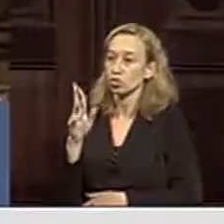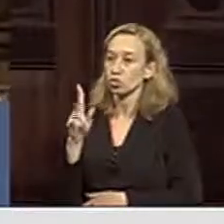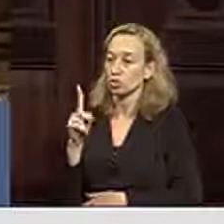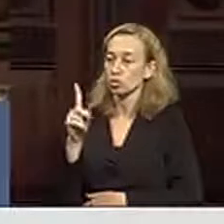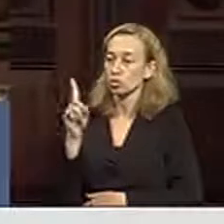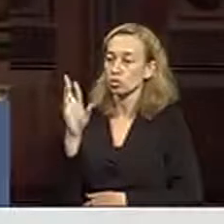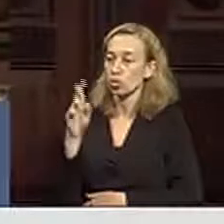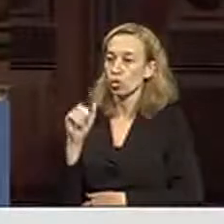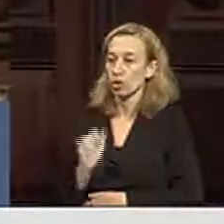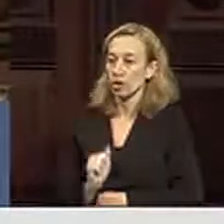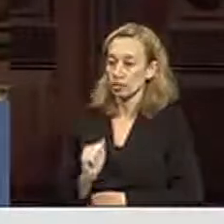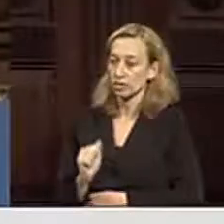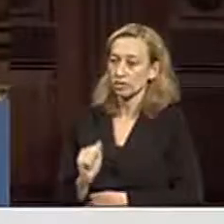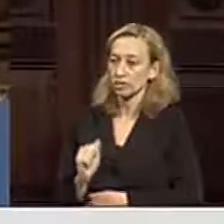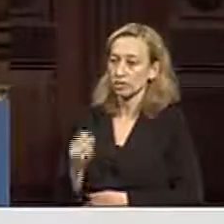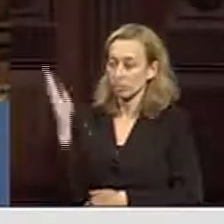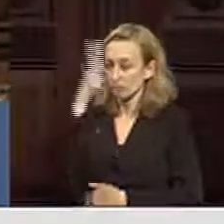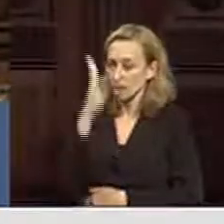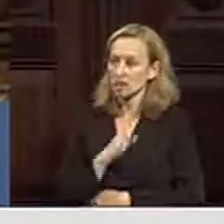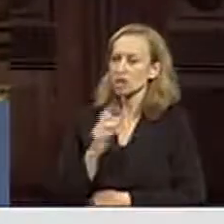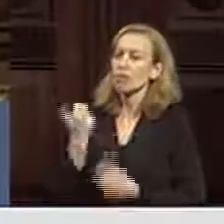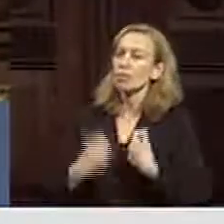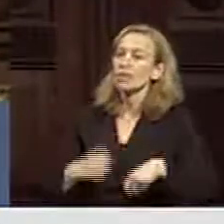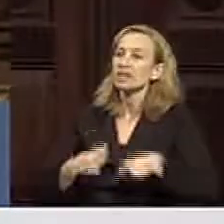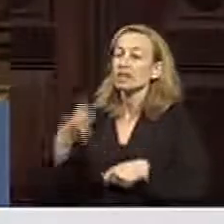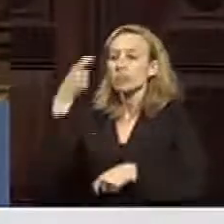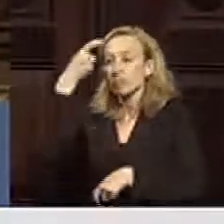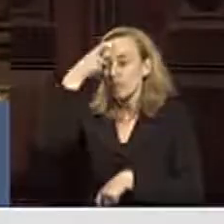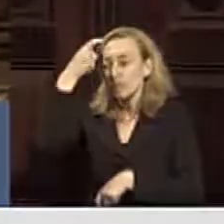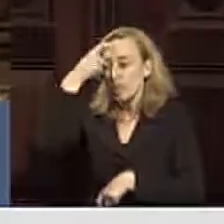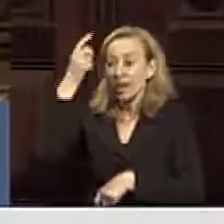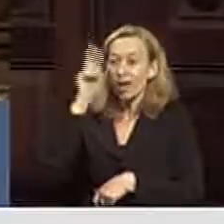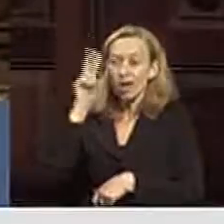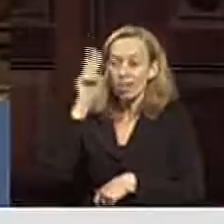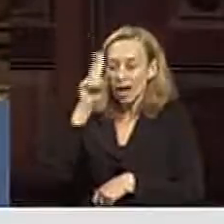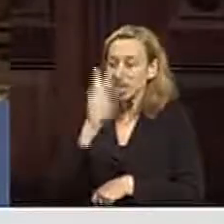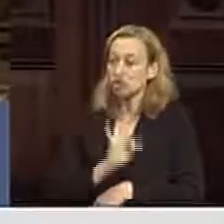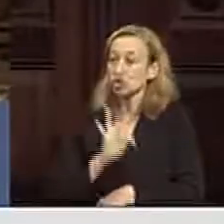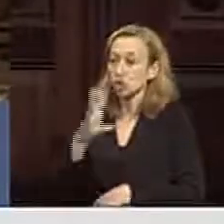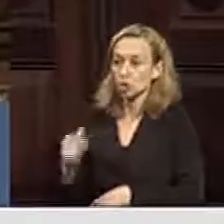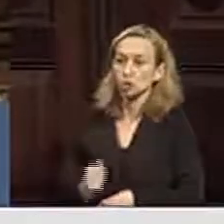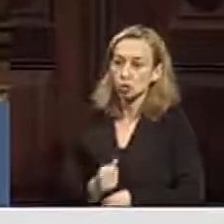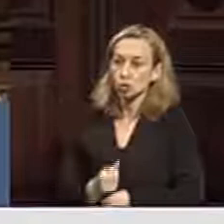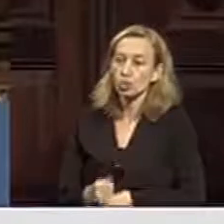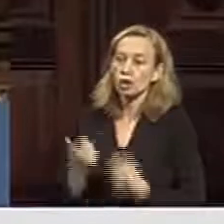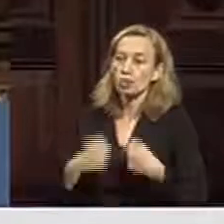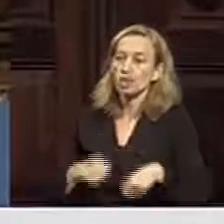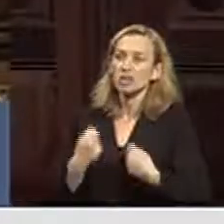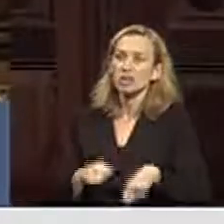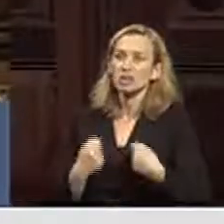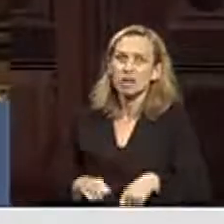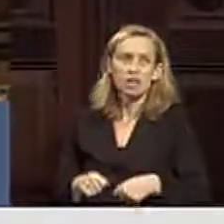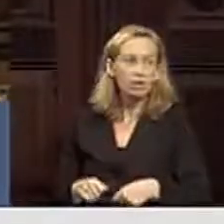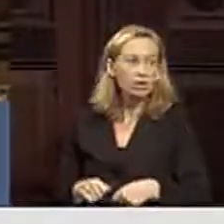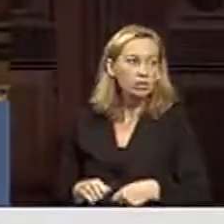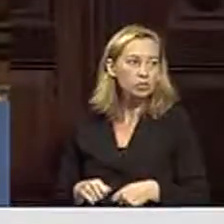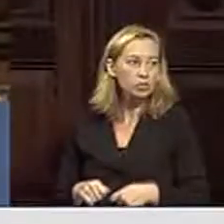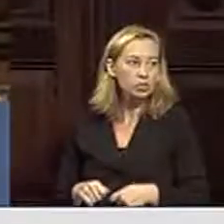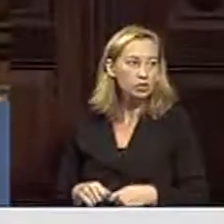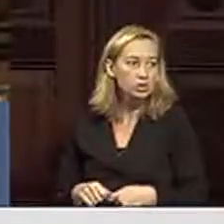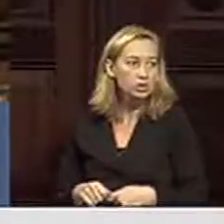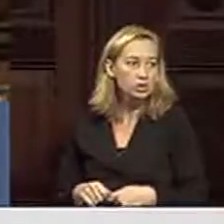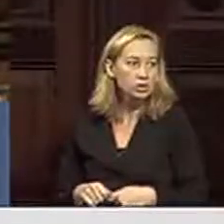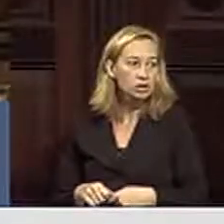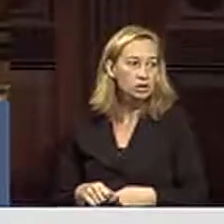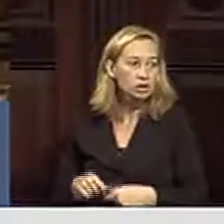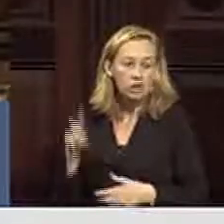Precisamos fortalecer a memória dos nossos mortos. Precisamos fortalecer a memória dos símbolos